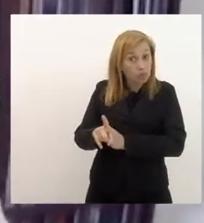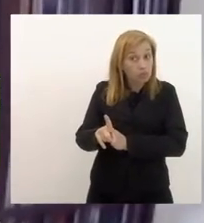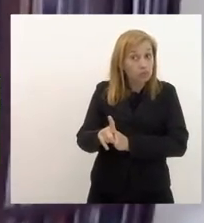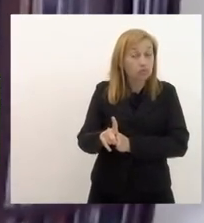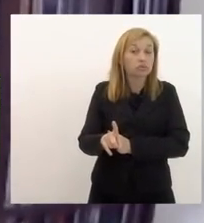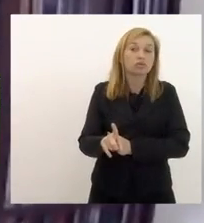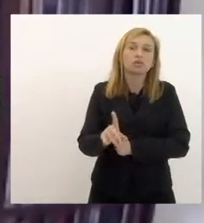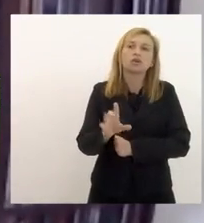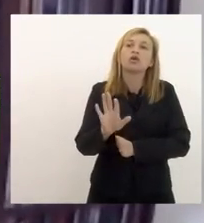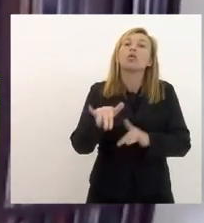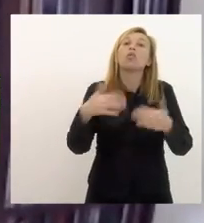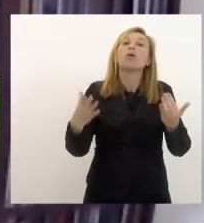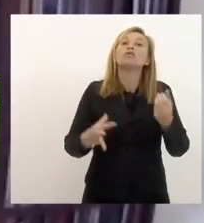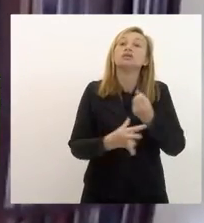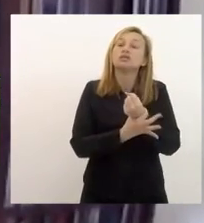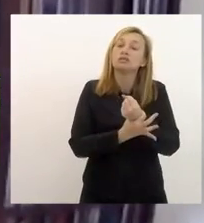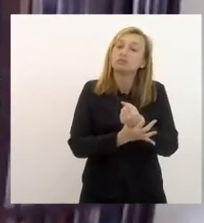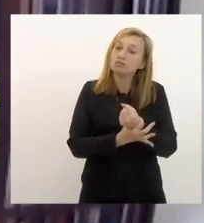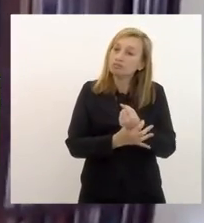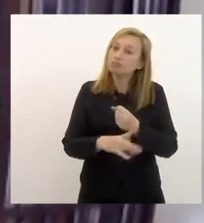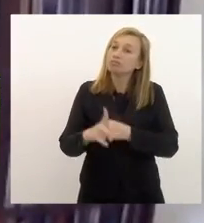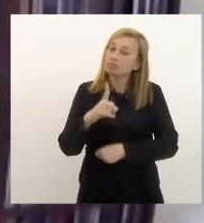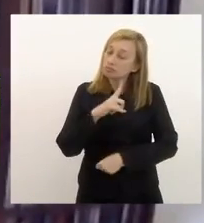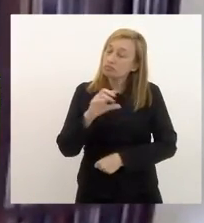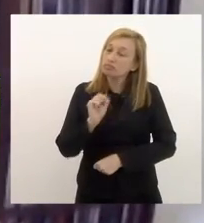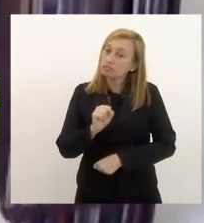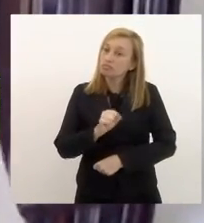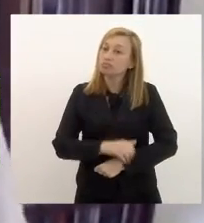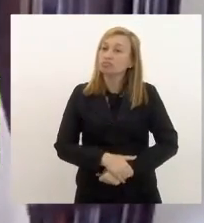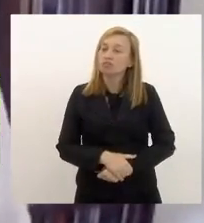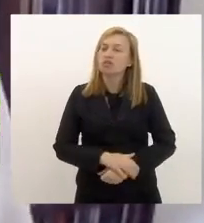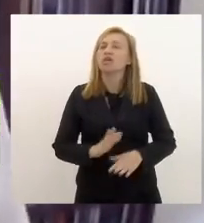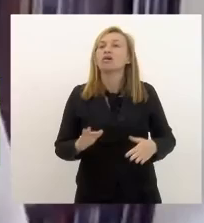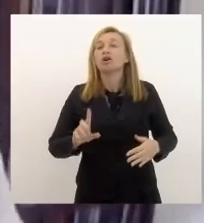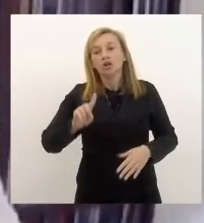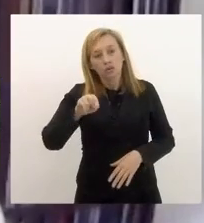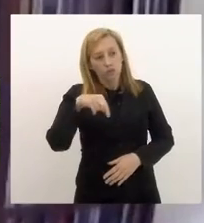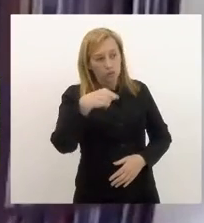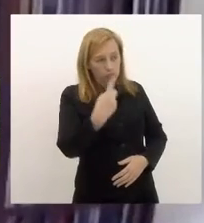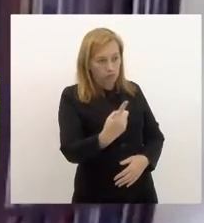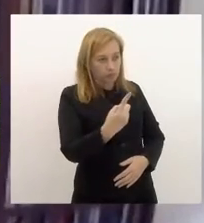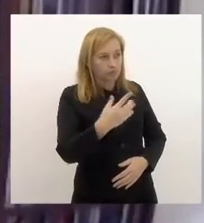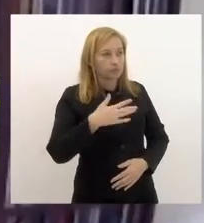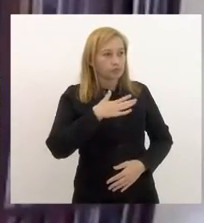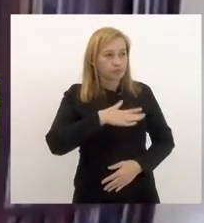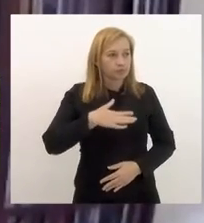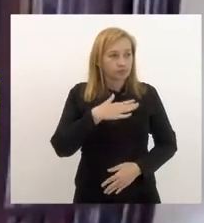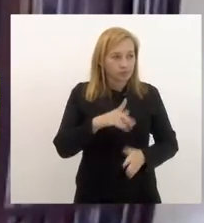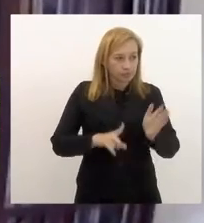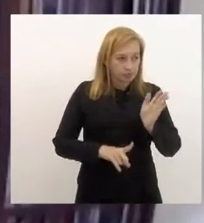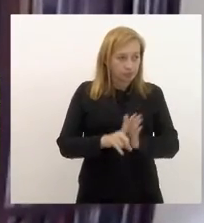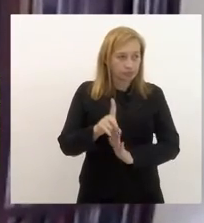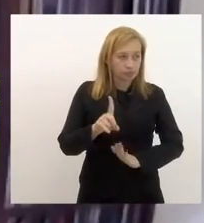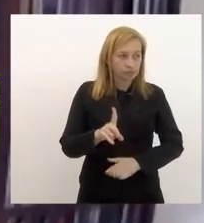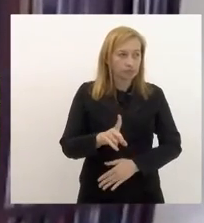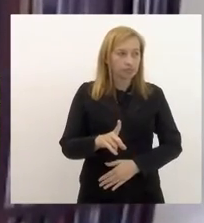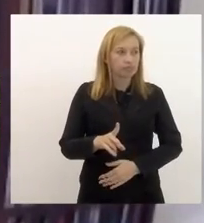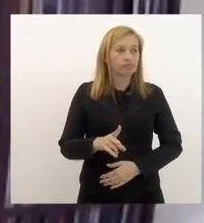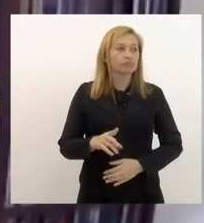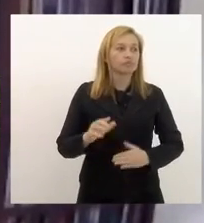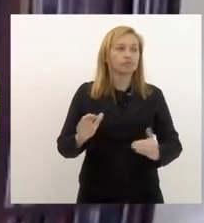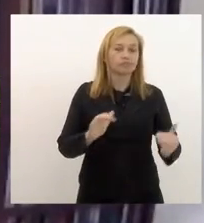fácil Qual a garantia que nós pede podemos ter uma outra coisa que eu gostaria de perguntar Nobre